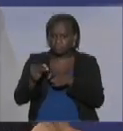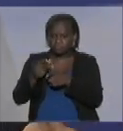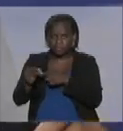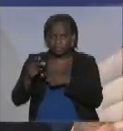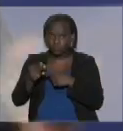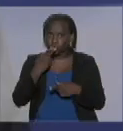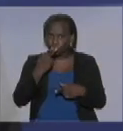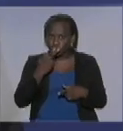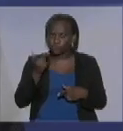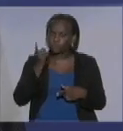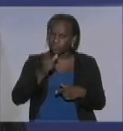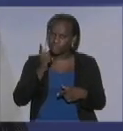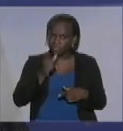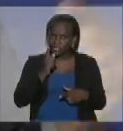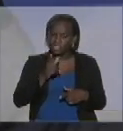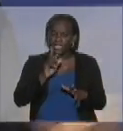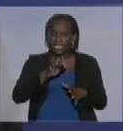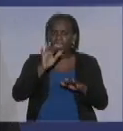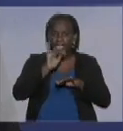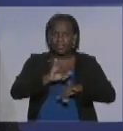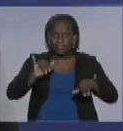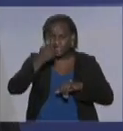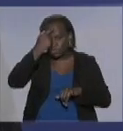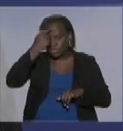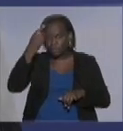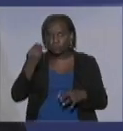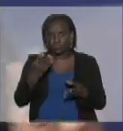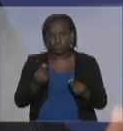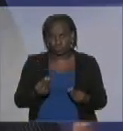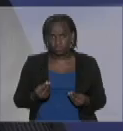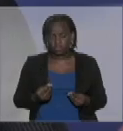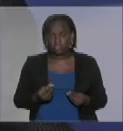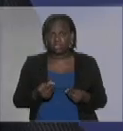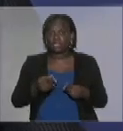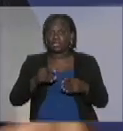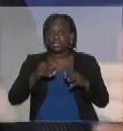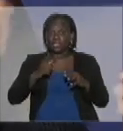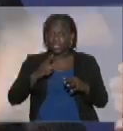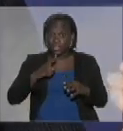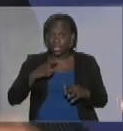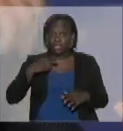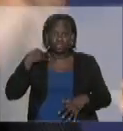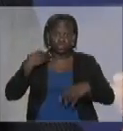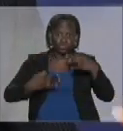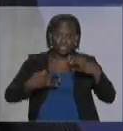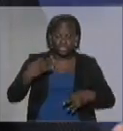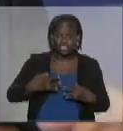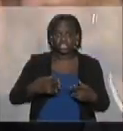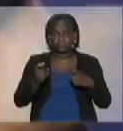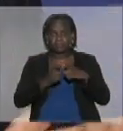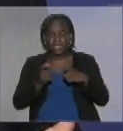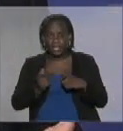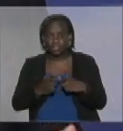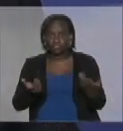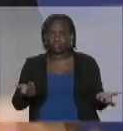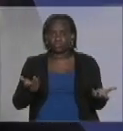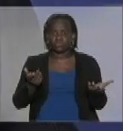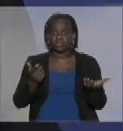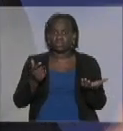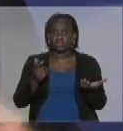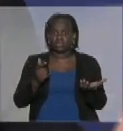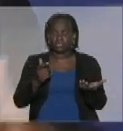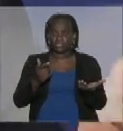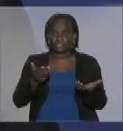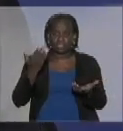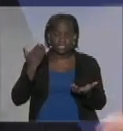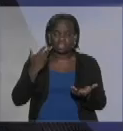vencendo a batalha do tabagismo com muita conscientização. Por mais que nós temos juízes, desembargadores, médicos, que foi